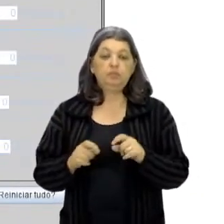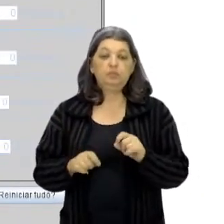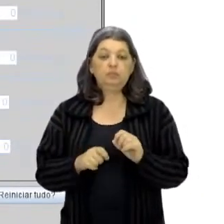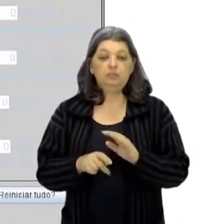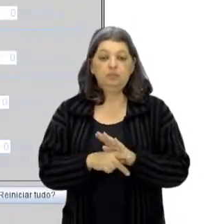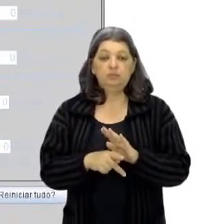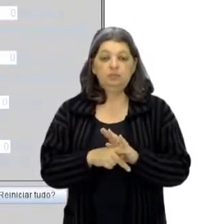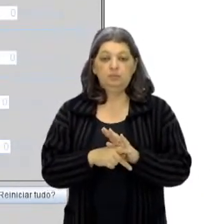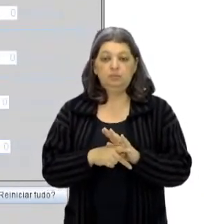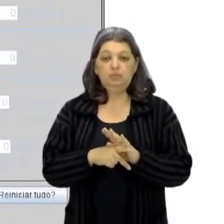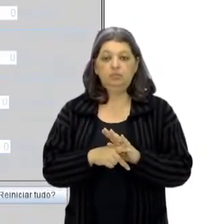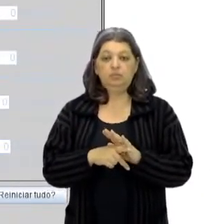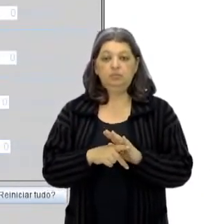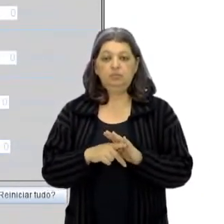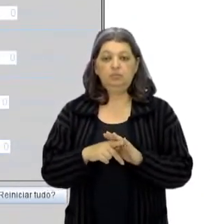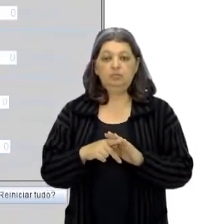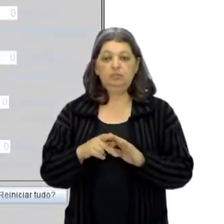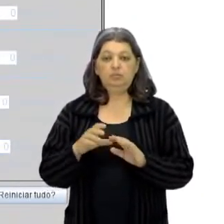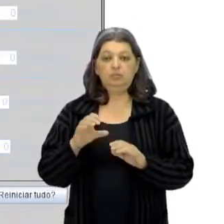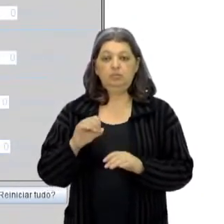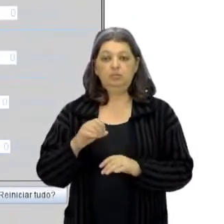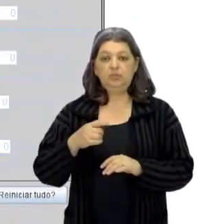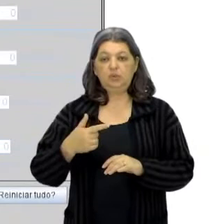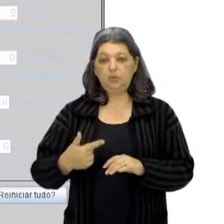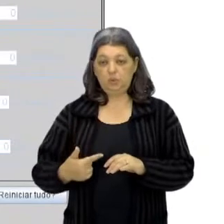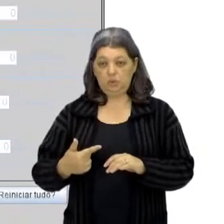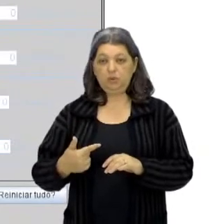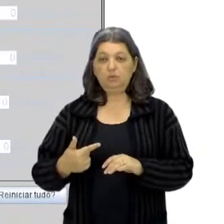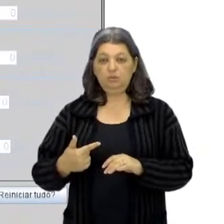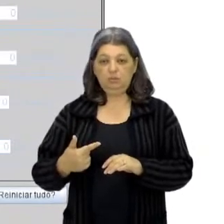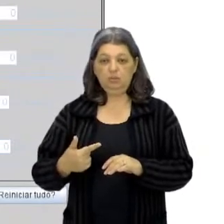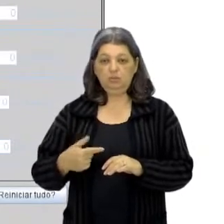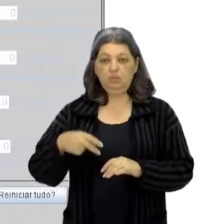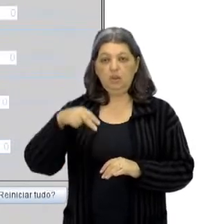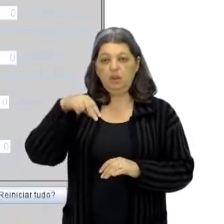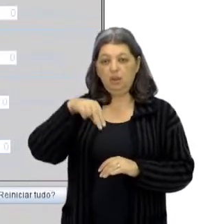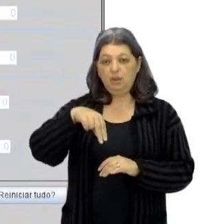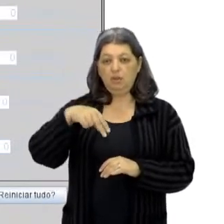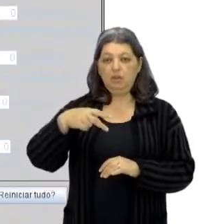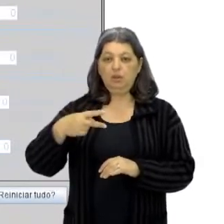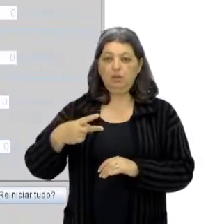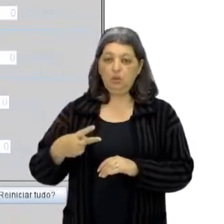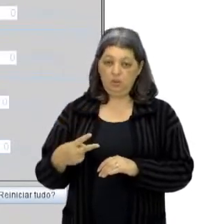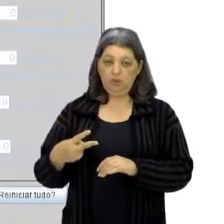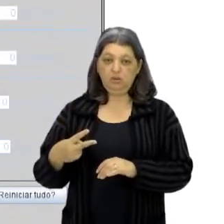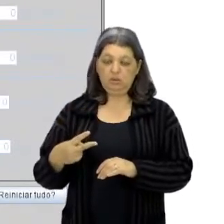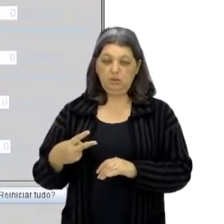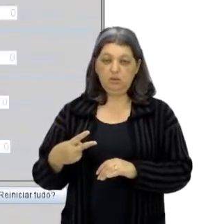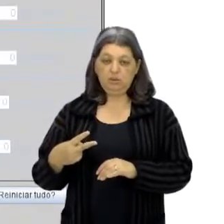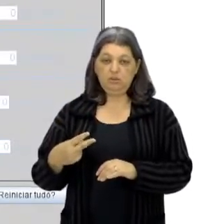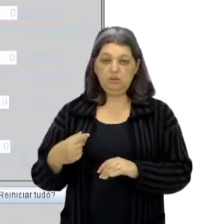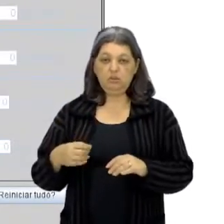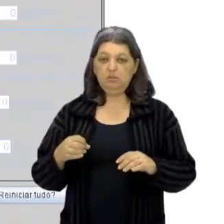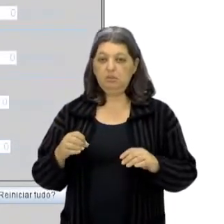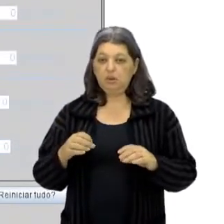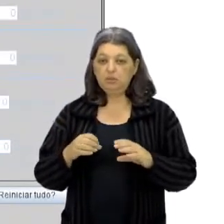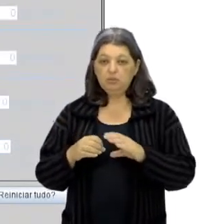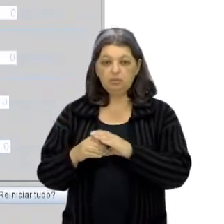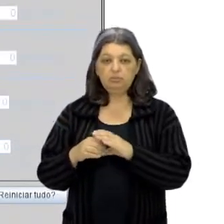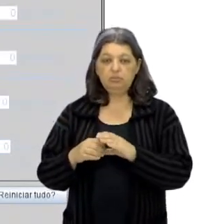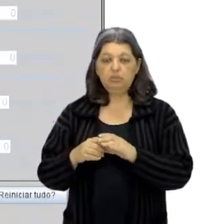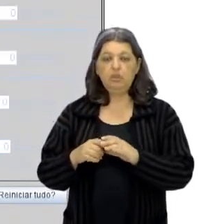o gás oxigênio é inerte, para o nitrogênio, ó, inerte,